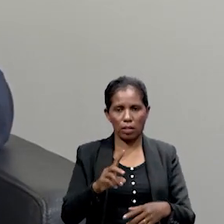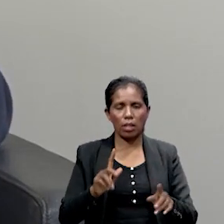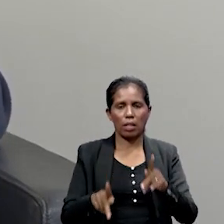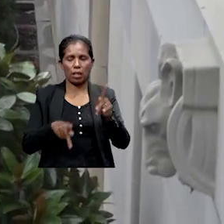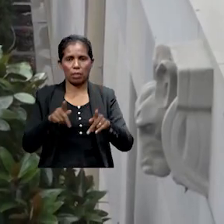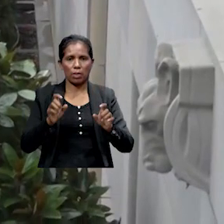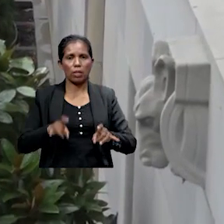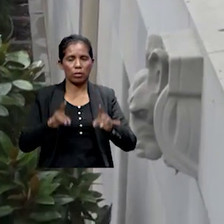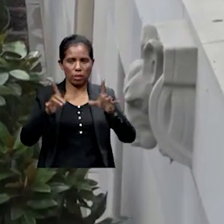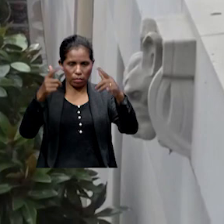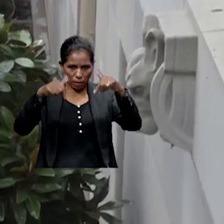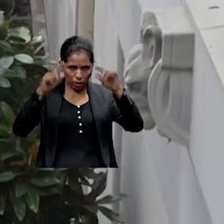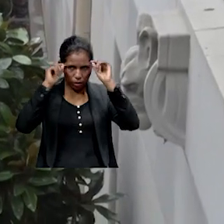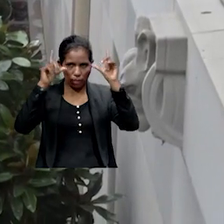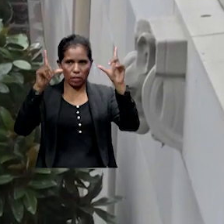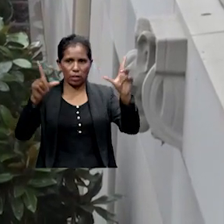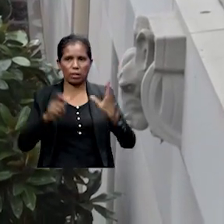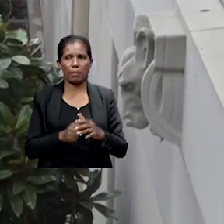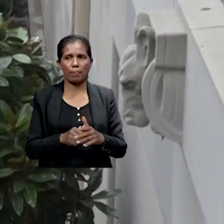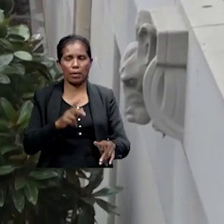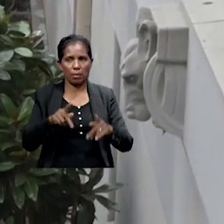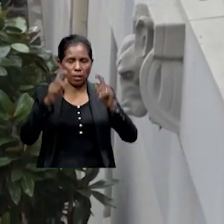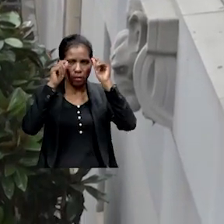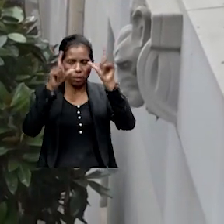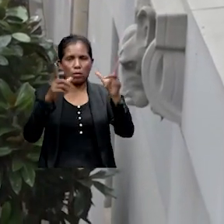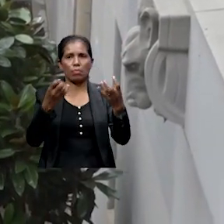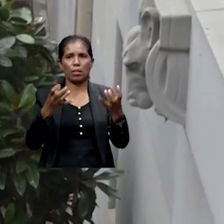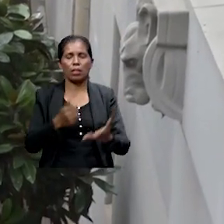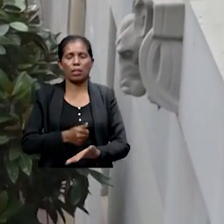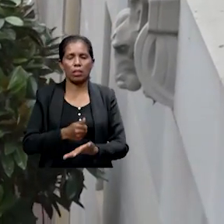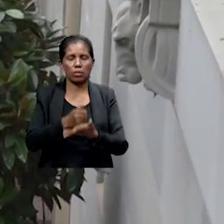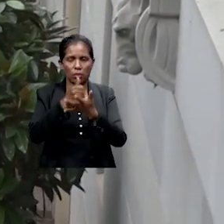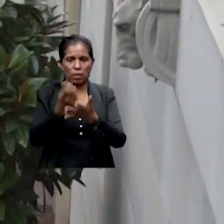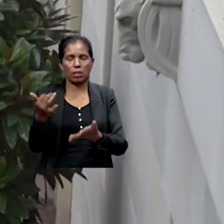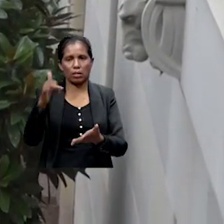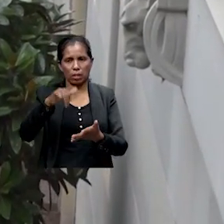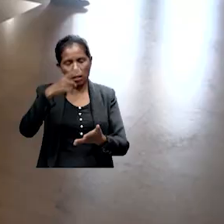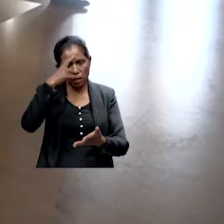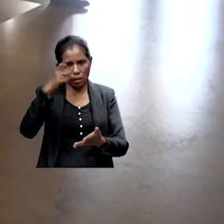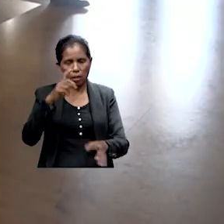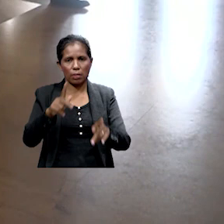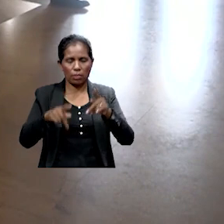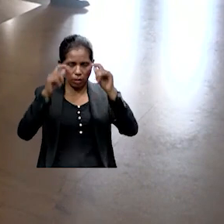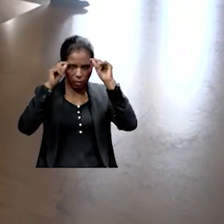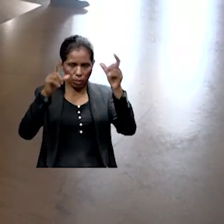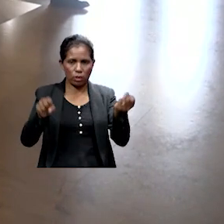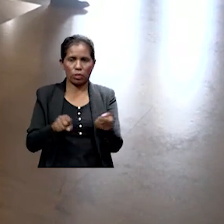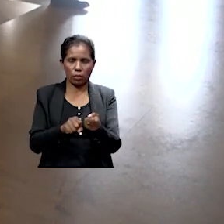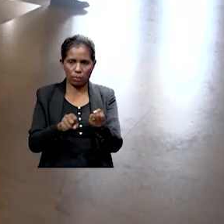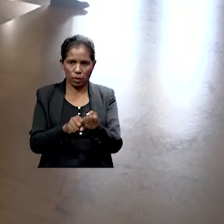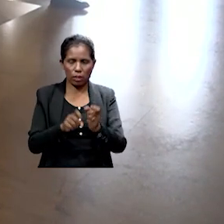Timor Leste Timoruan sira lubukida tulung sira tamba Timoruan di apoio mak